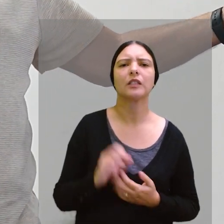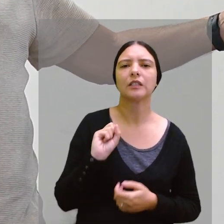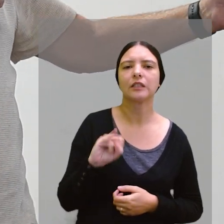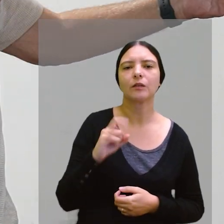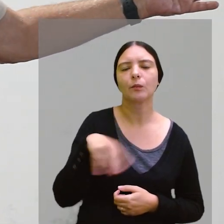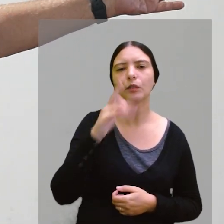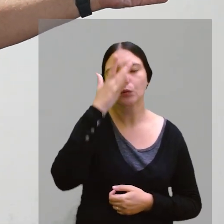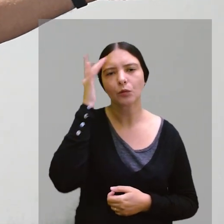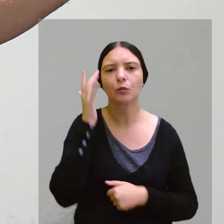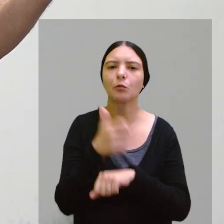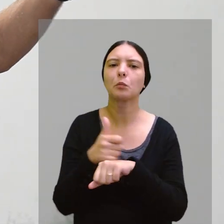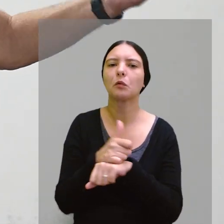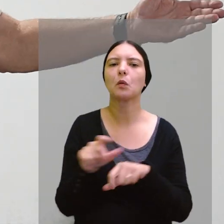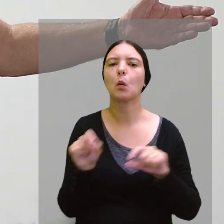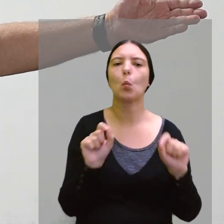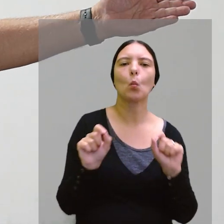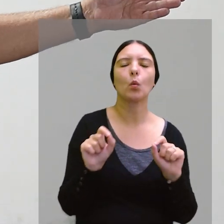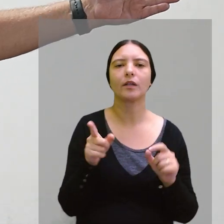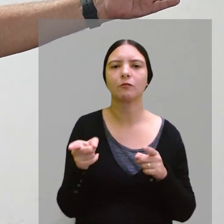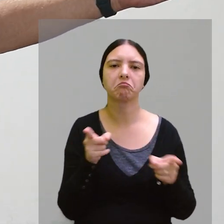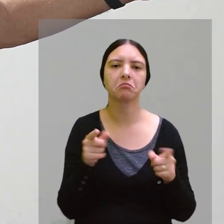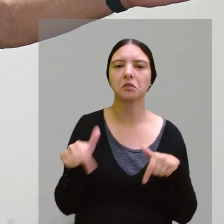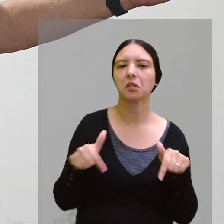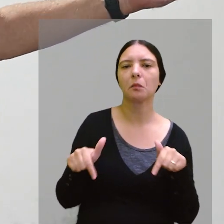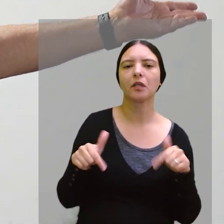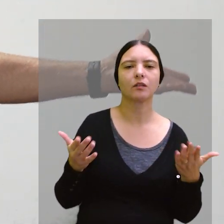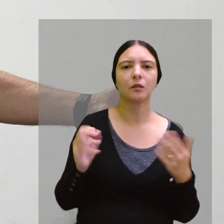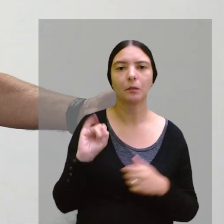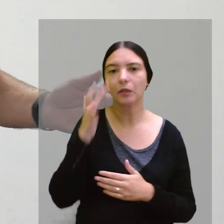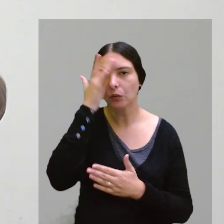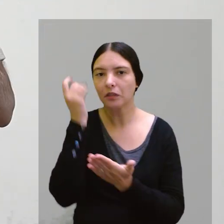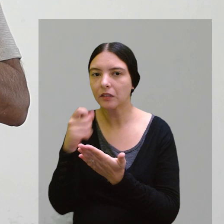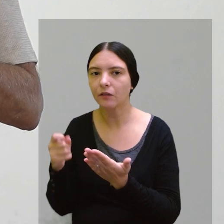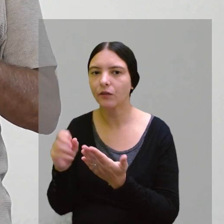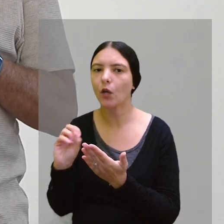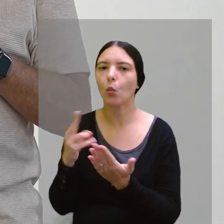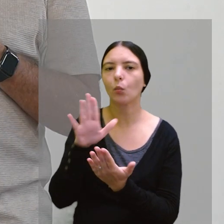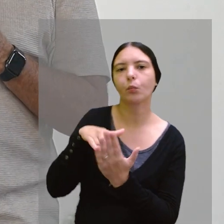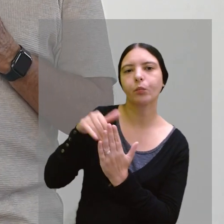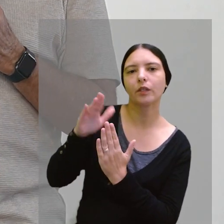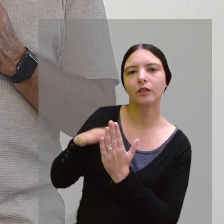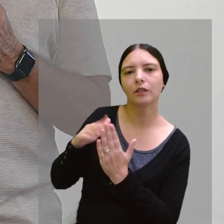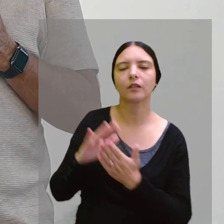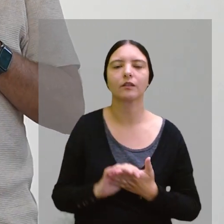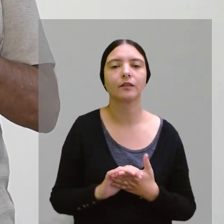vai ser contratado para um determinado trabalho? Quem sabe escrever ou pintar.